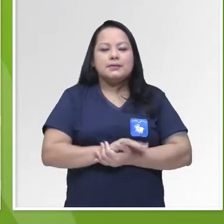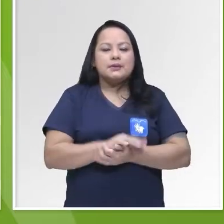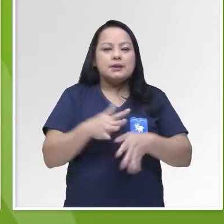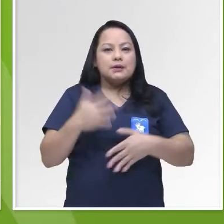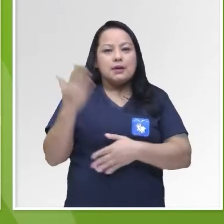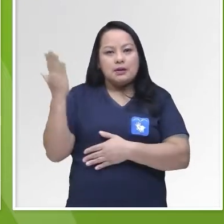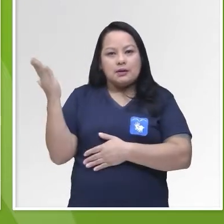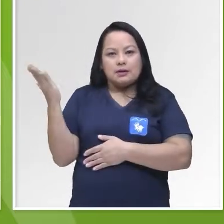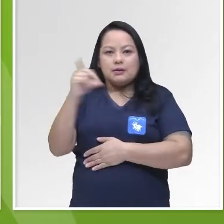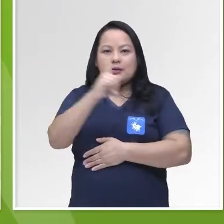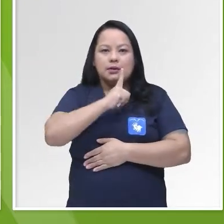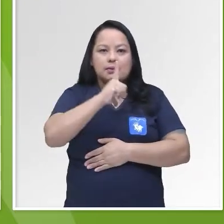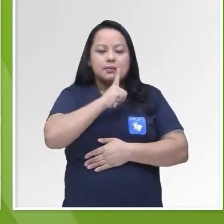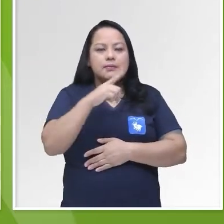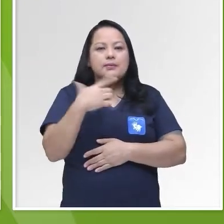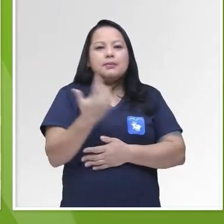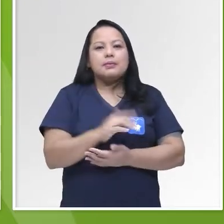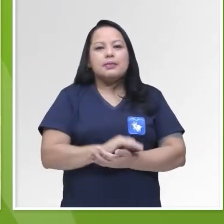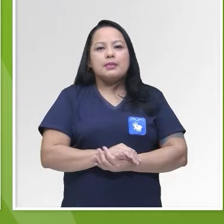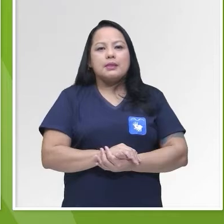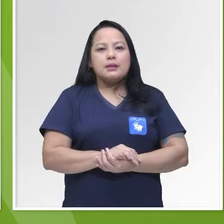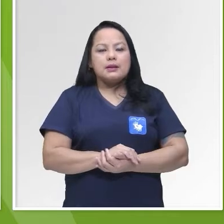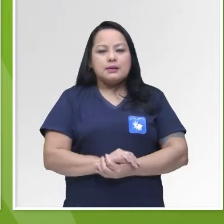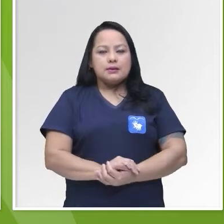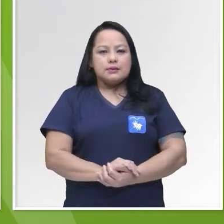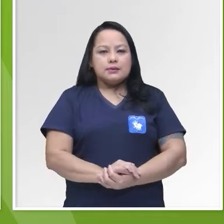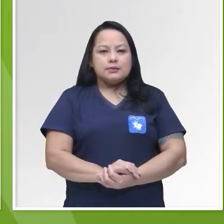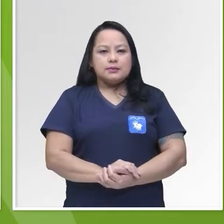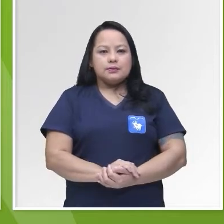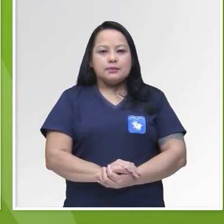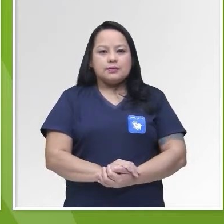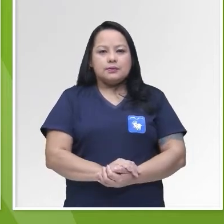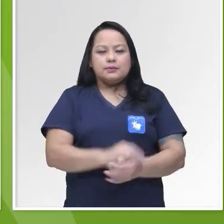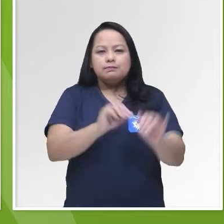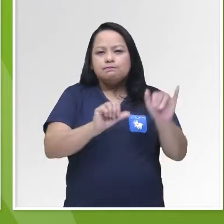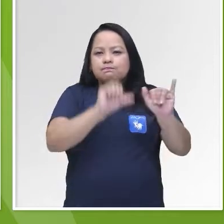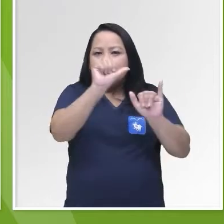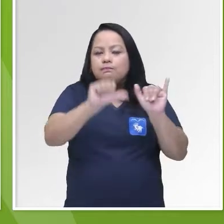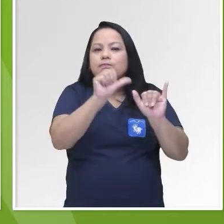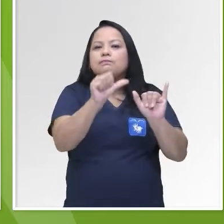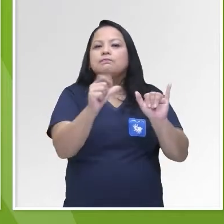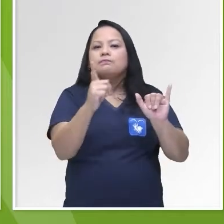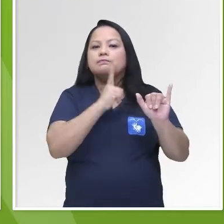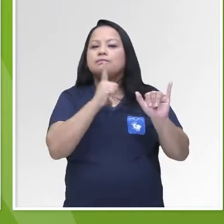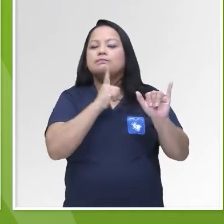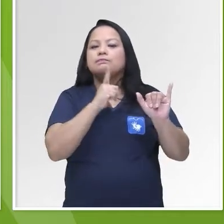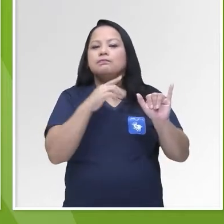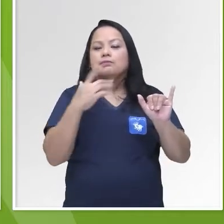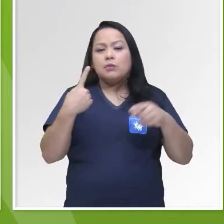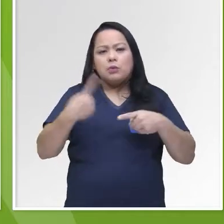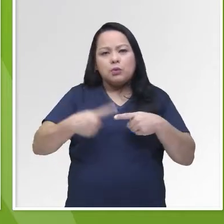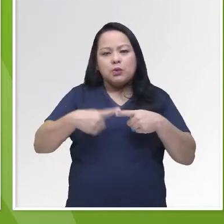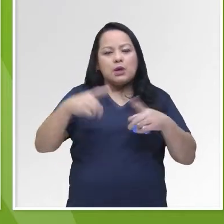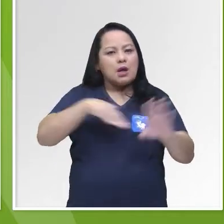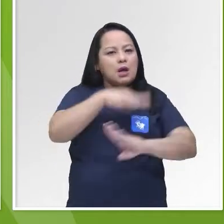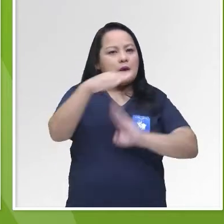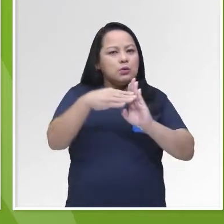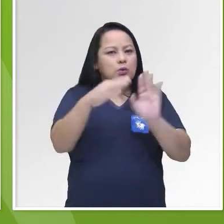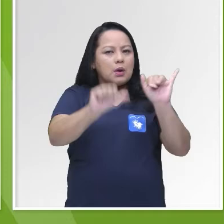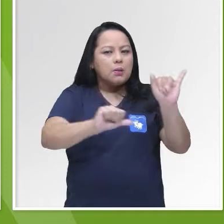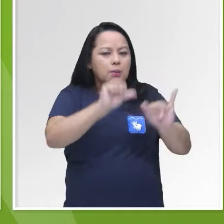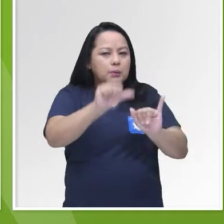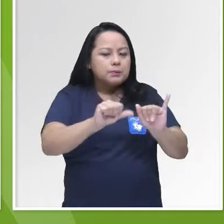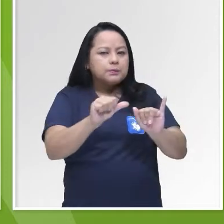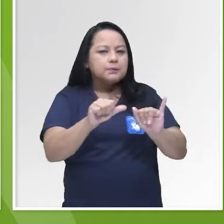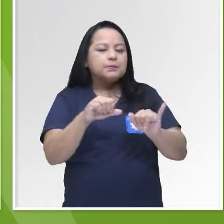aqui, gente, eu tenho uma reação química, tá? Porque toda reação